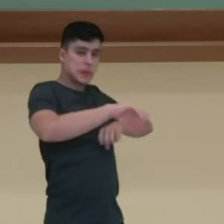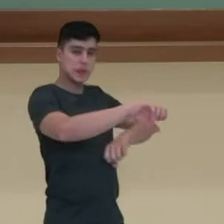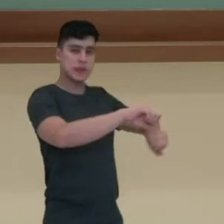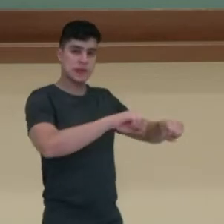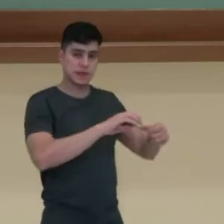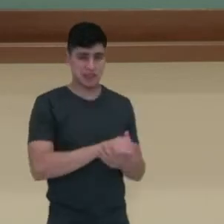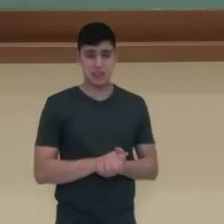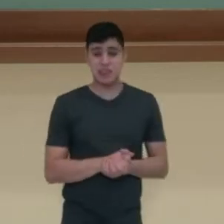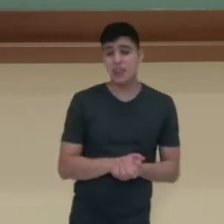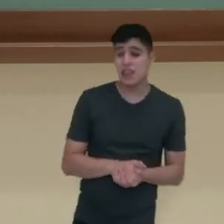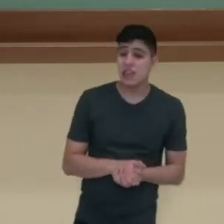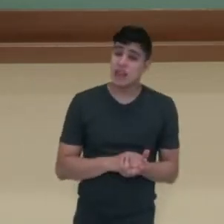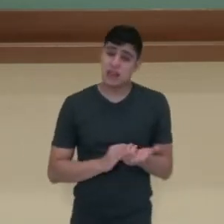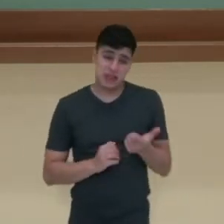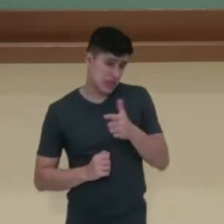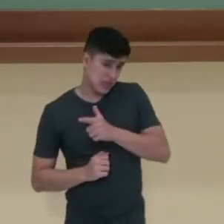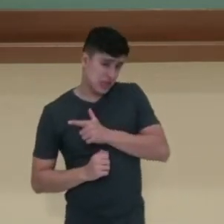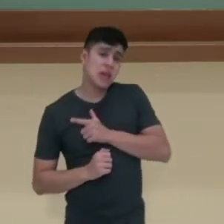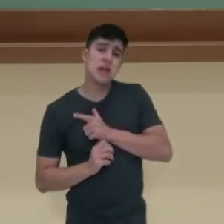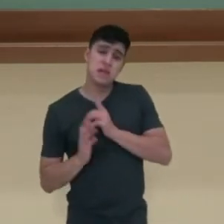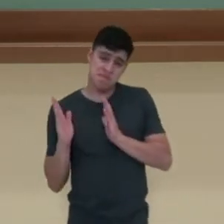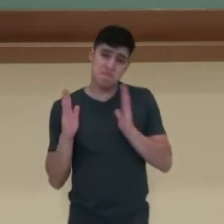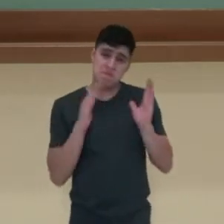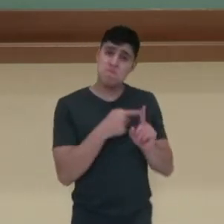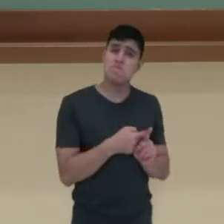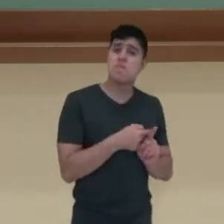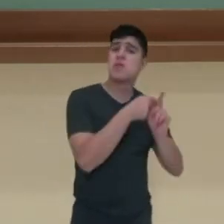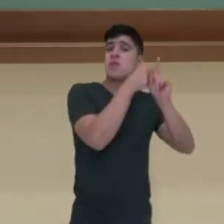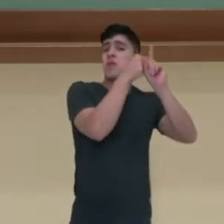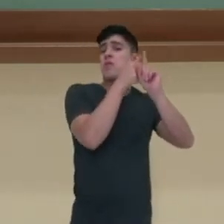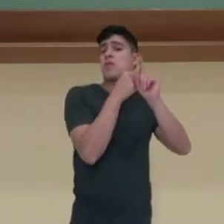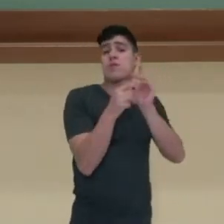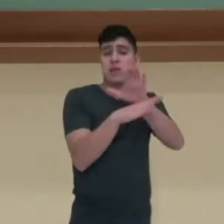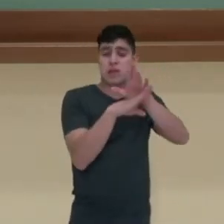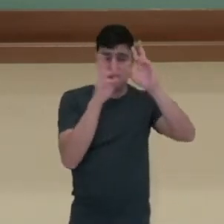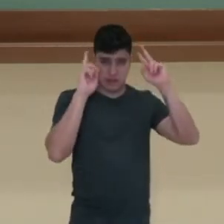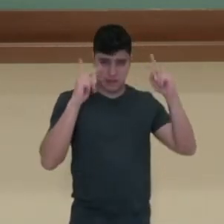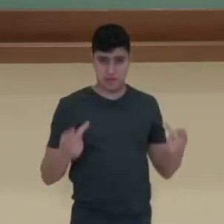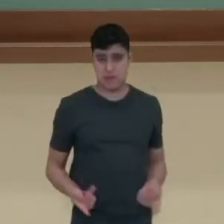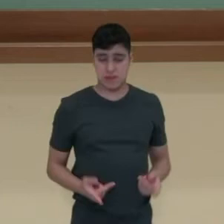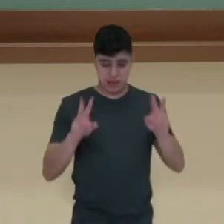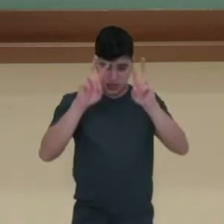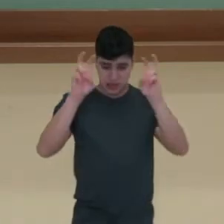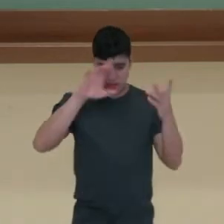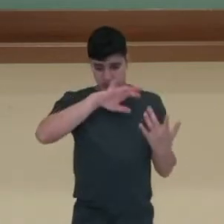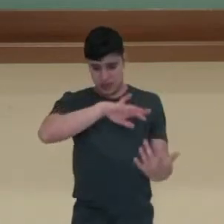uma grande vantagem, até mesmo humanitária, na globalização.